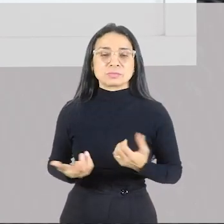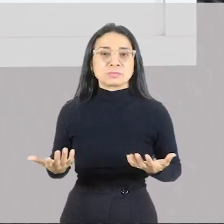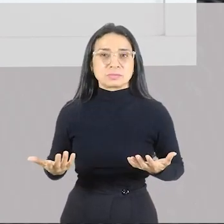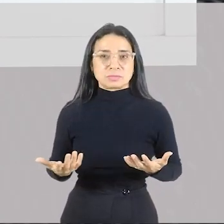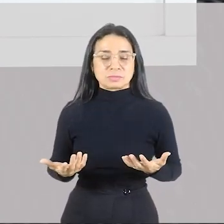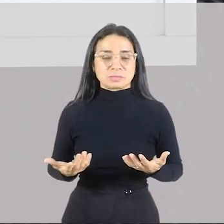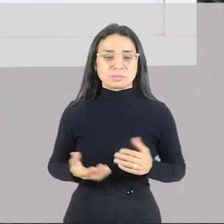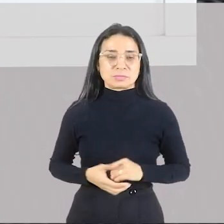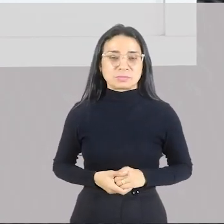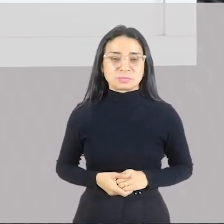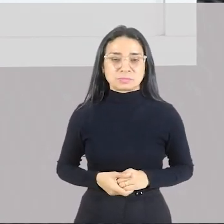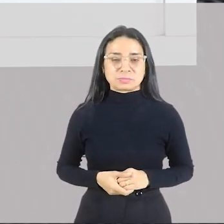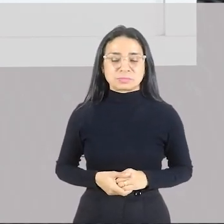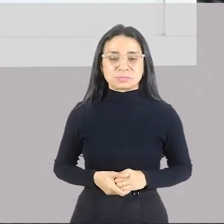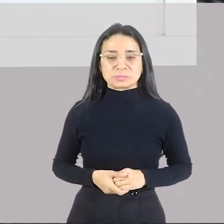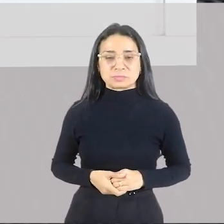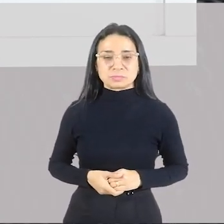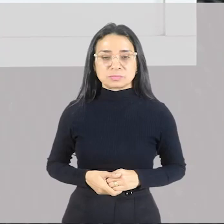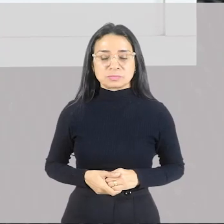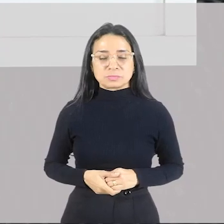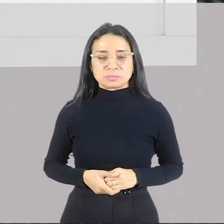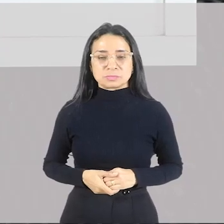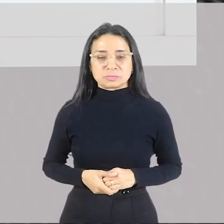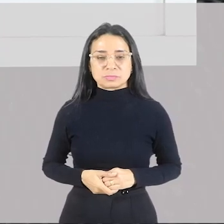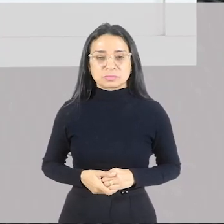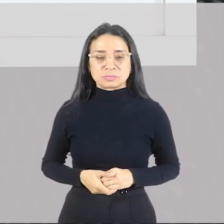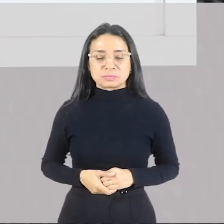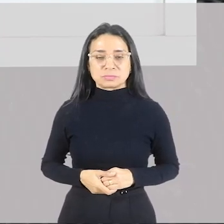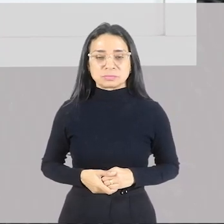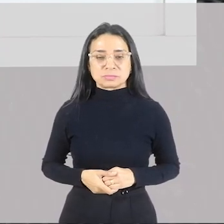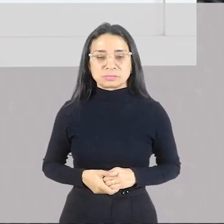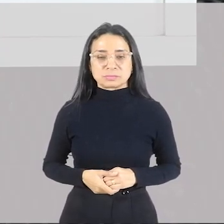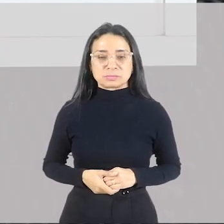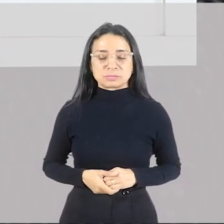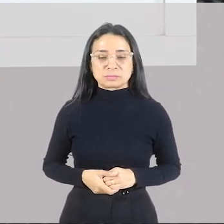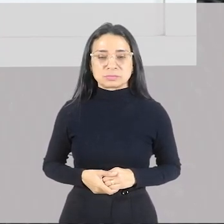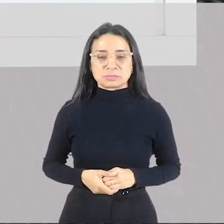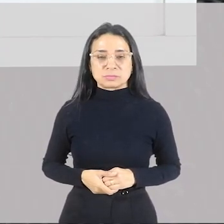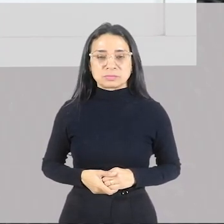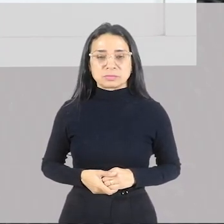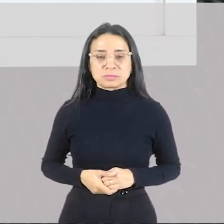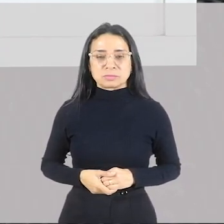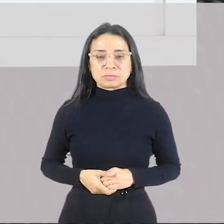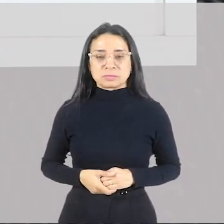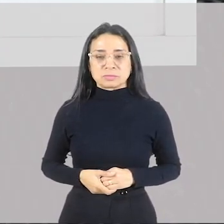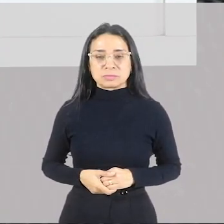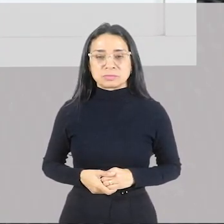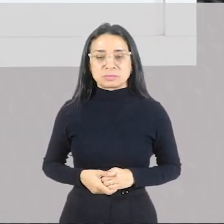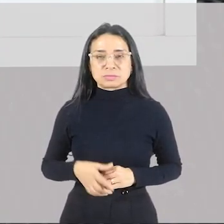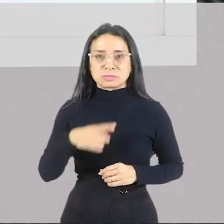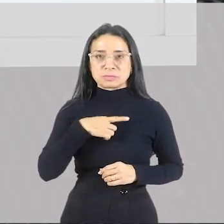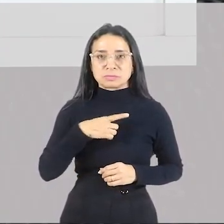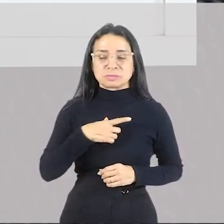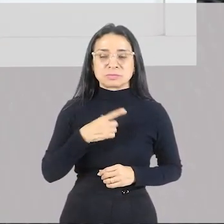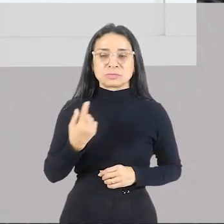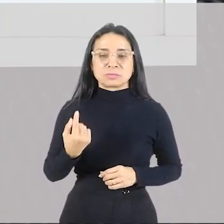beleza. 2 plantas. E ele tem, no caso aqui,